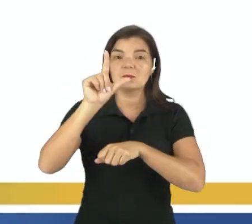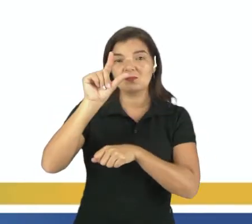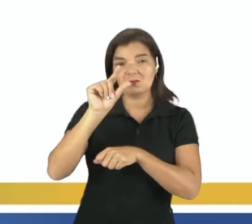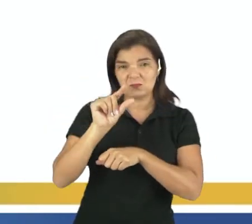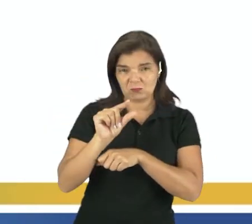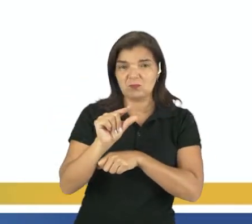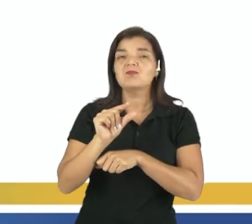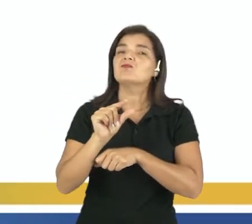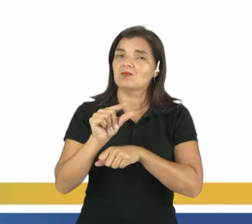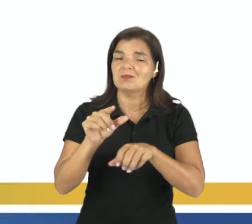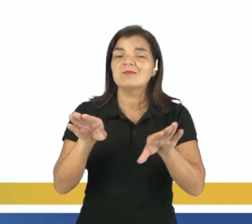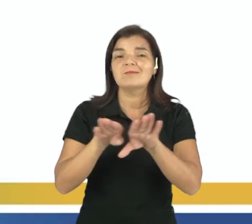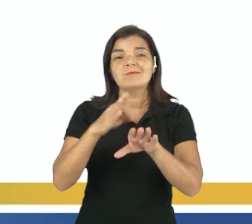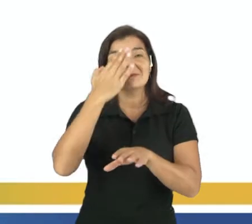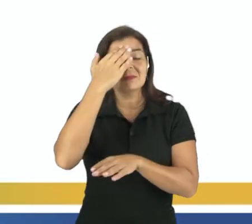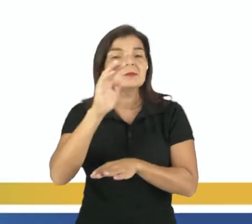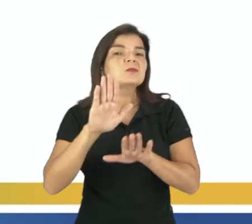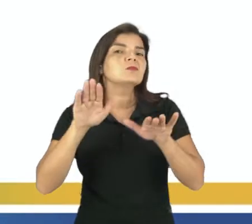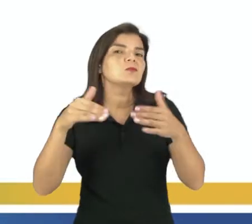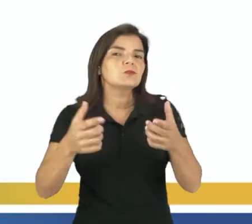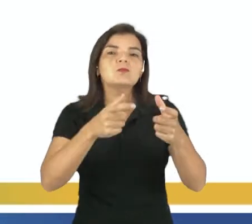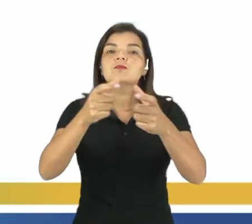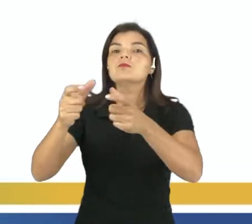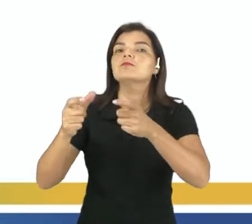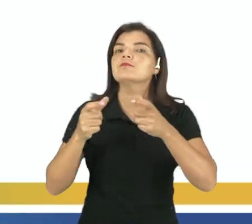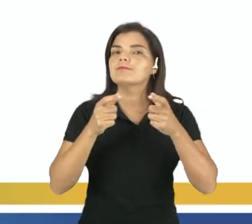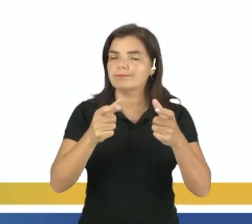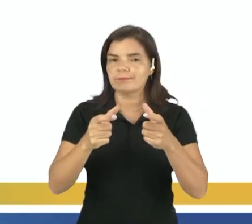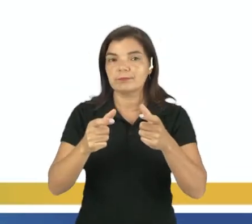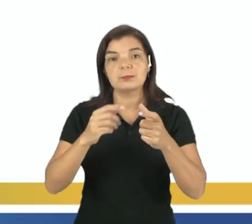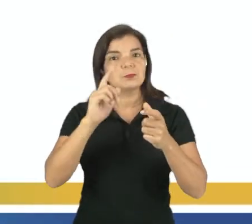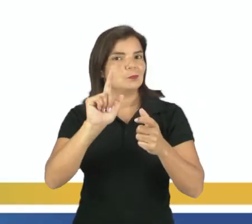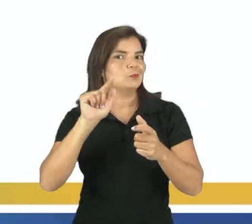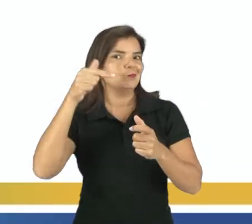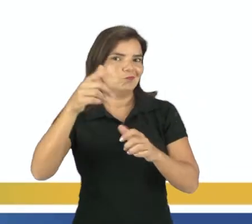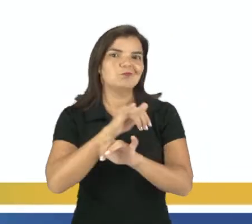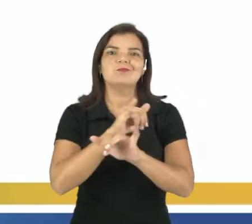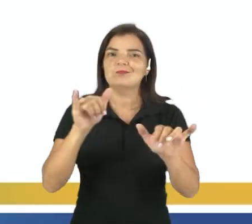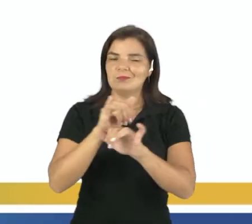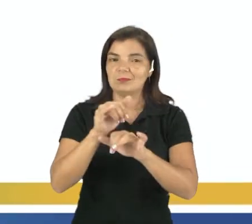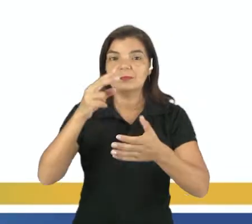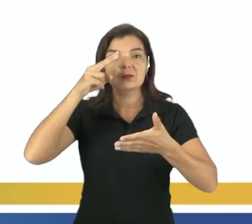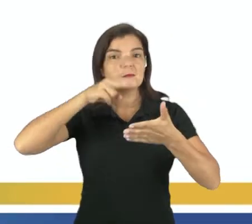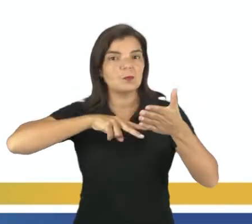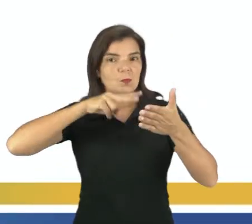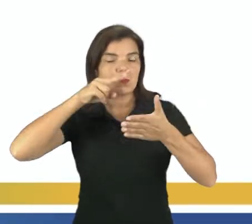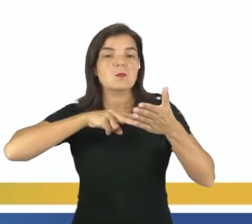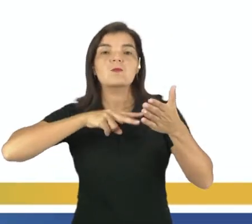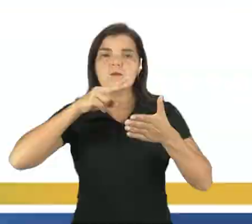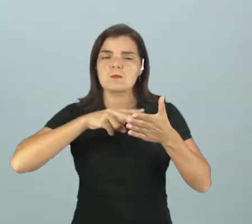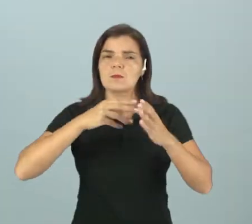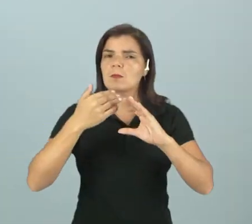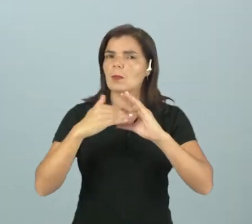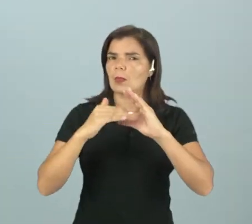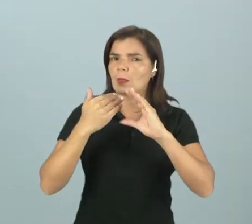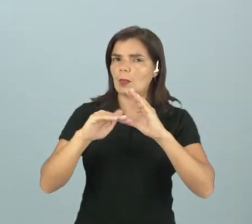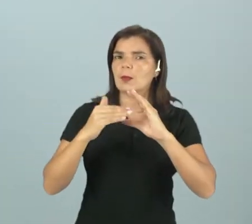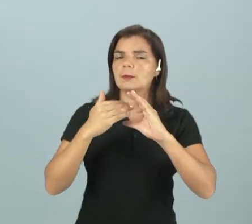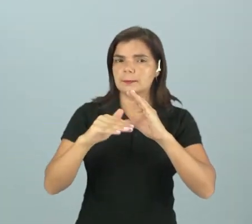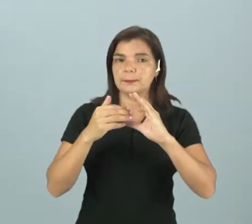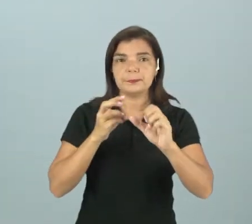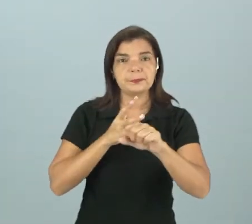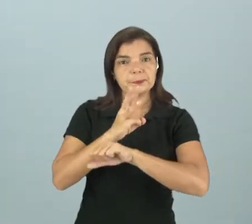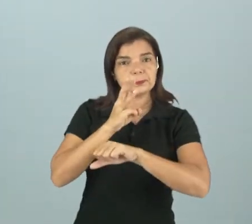sua imunidade e saber sua localização e muito mais. Ao ler uma mensagem dessa